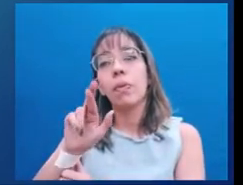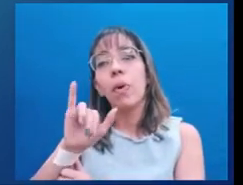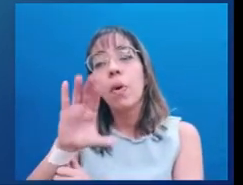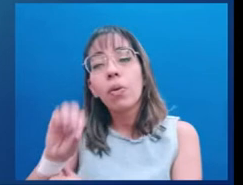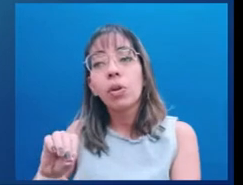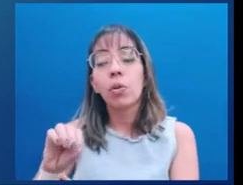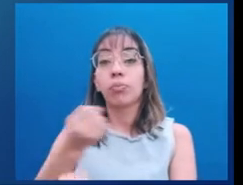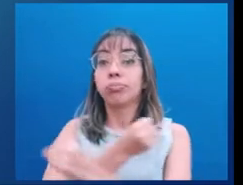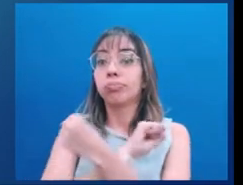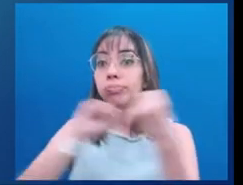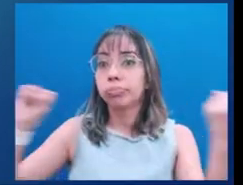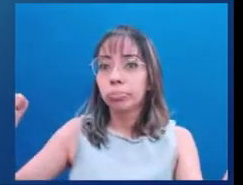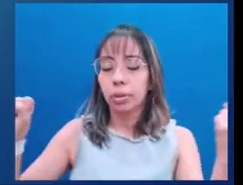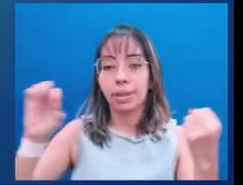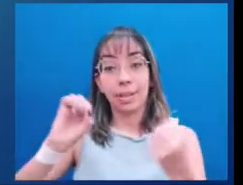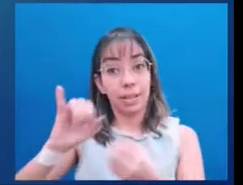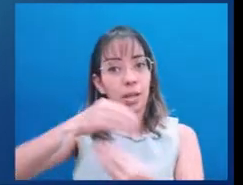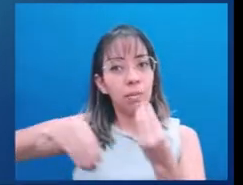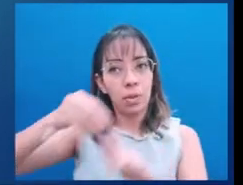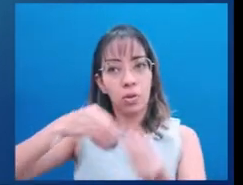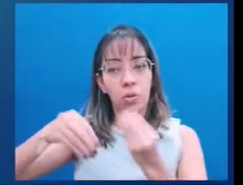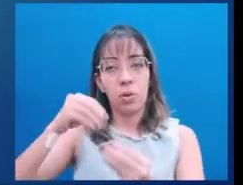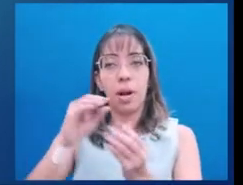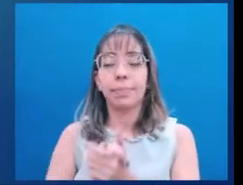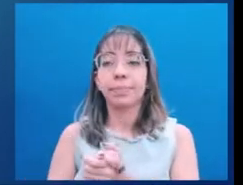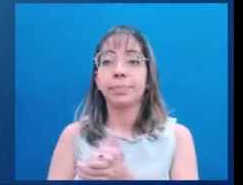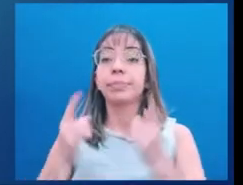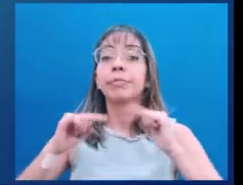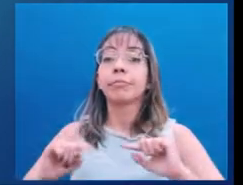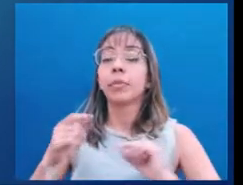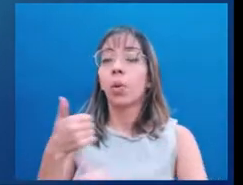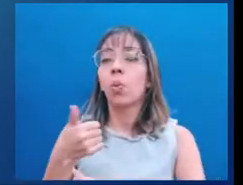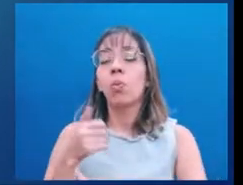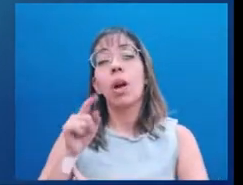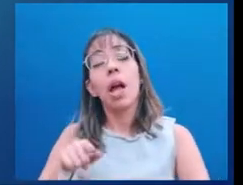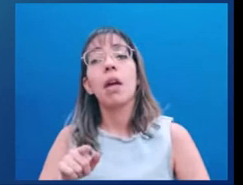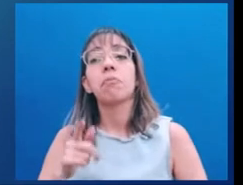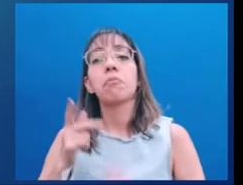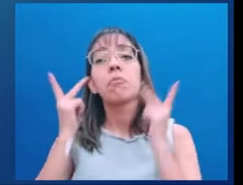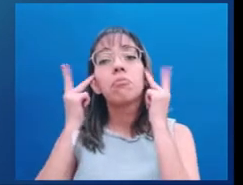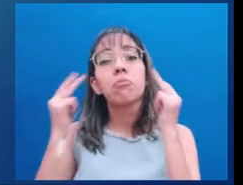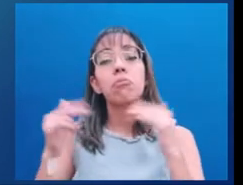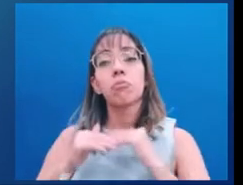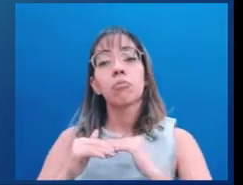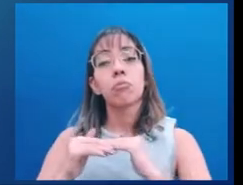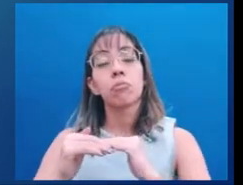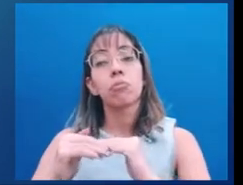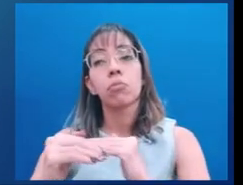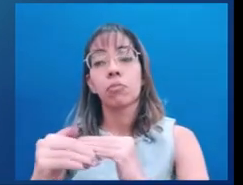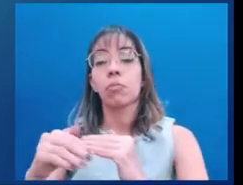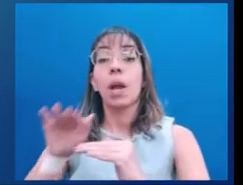2. A reatividade que a gente vai classificar aqui com a numeração 1 são substâncias que são normalmente estáveis, mas que podem se